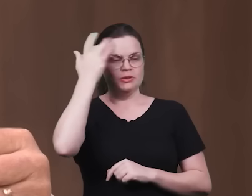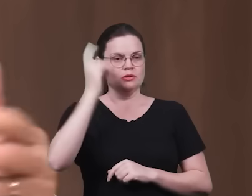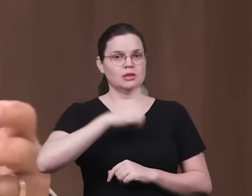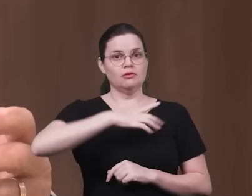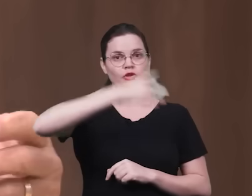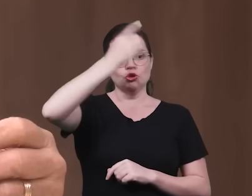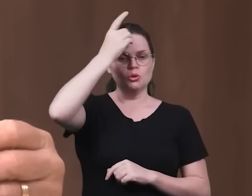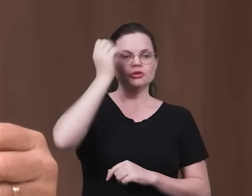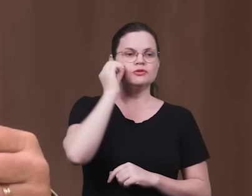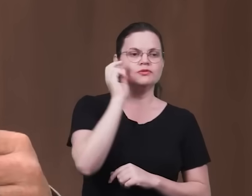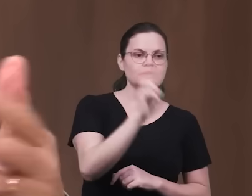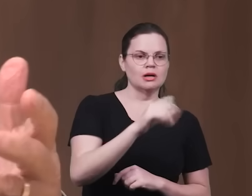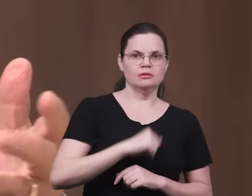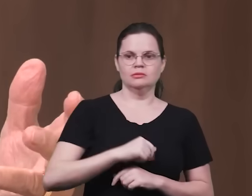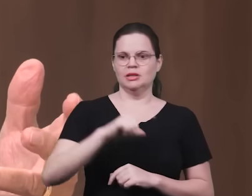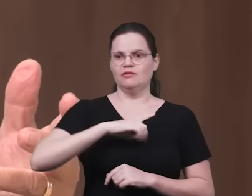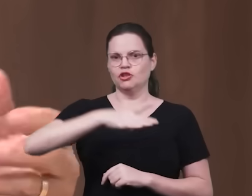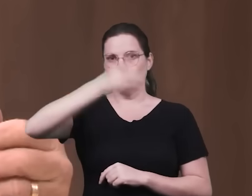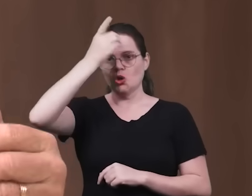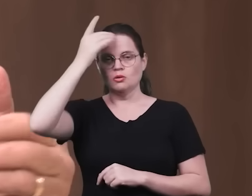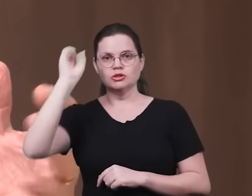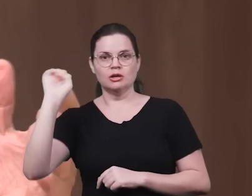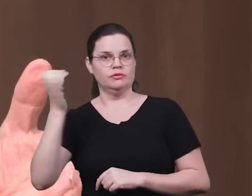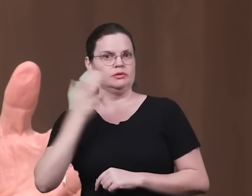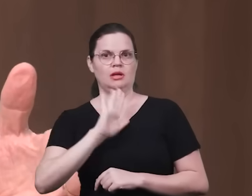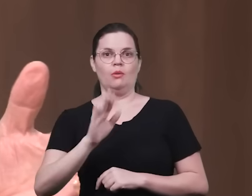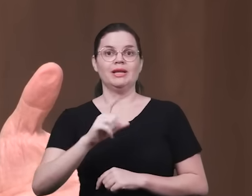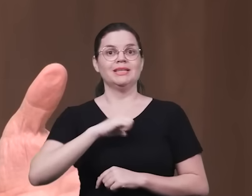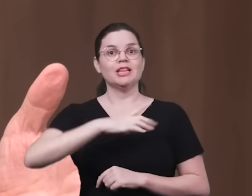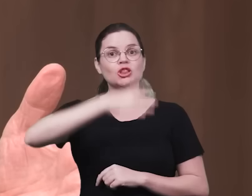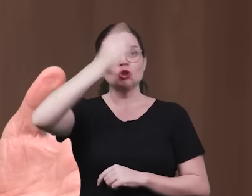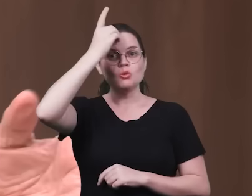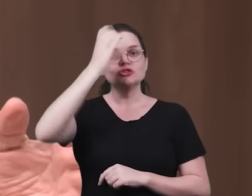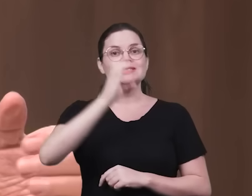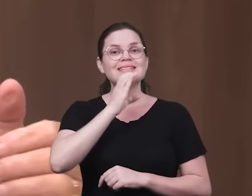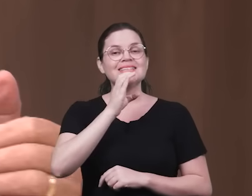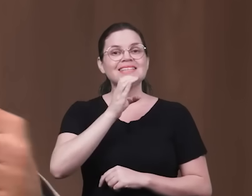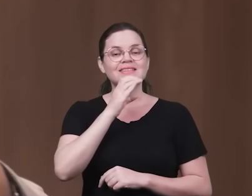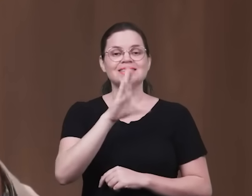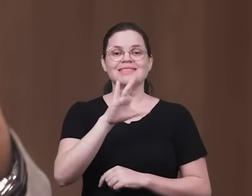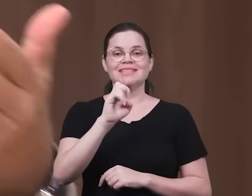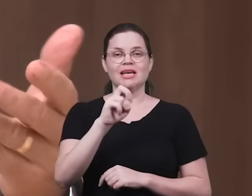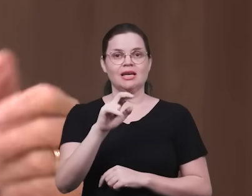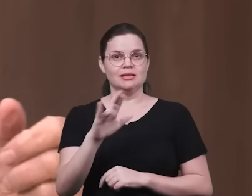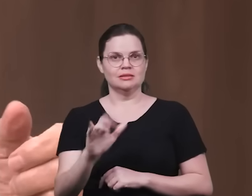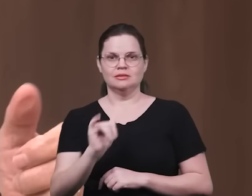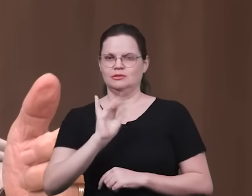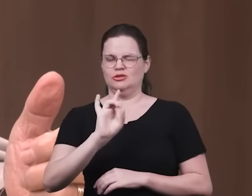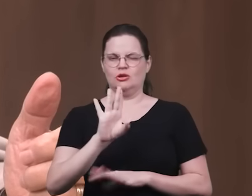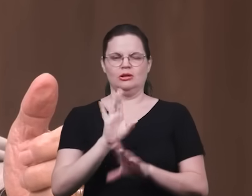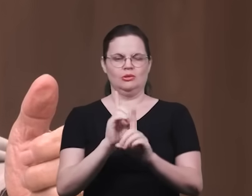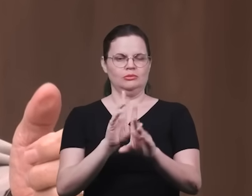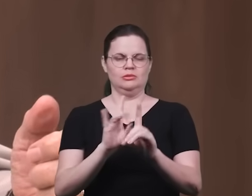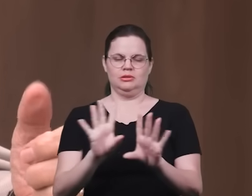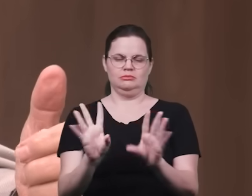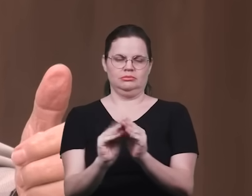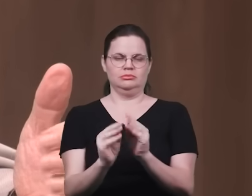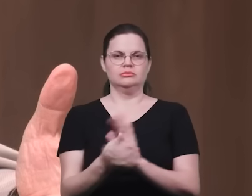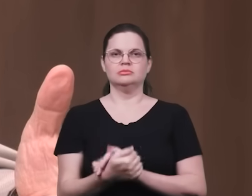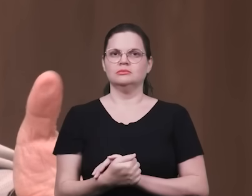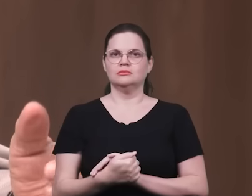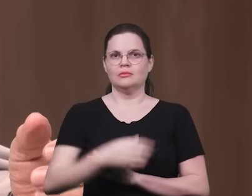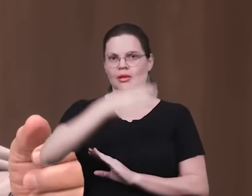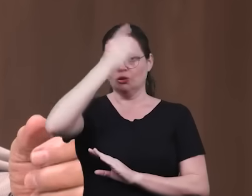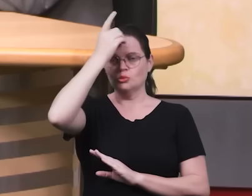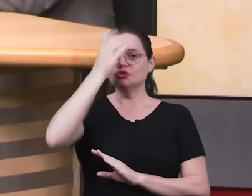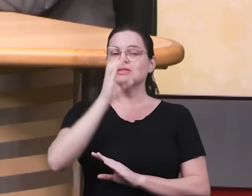fulano tem dom de sonho, tem dom de visão. Ele tem dom de ciência, né? Exatamente. A questão apenas de doutrinária, né? Ele tem dom